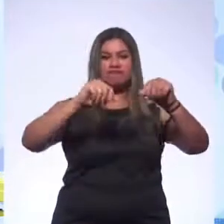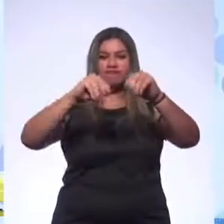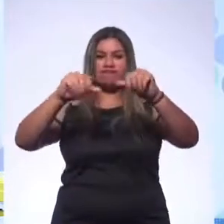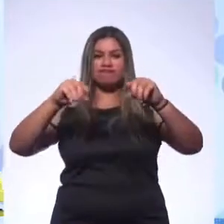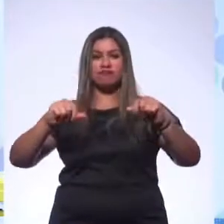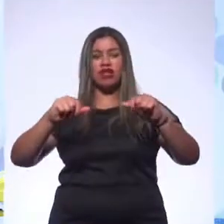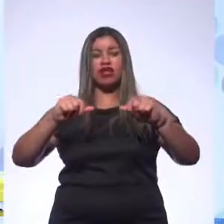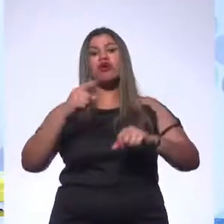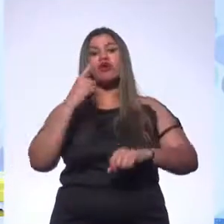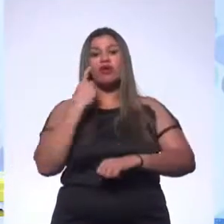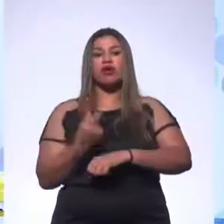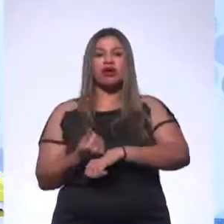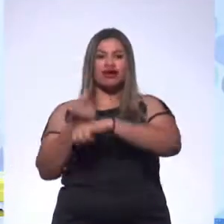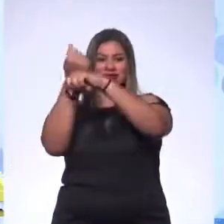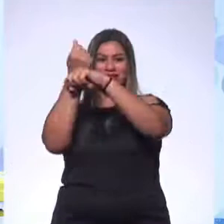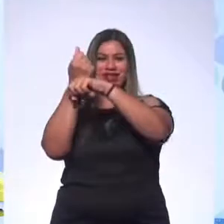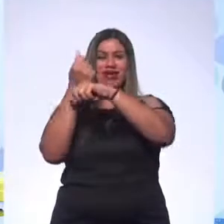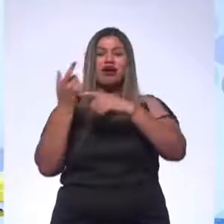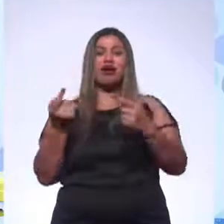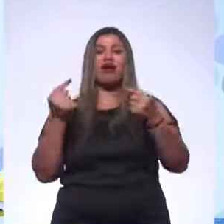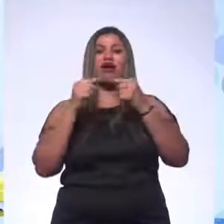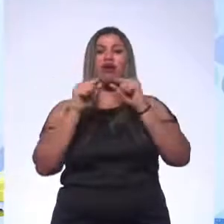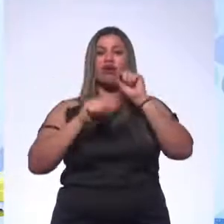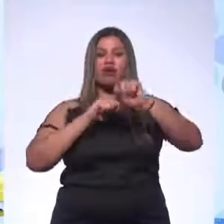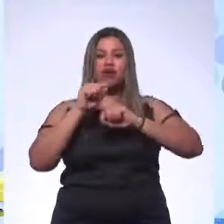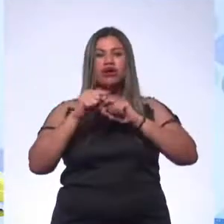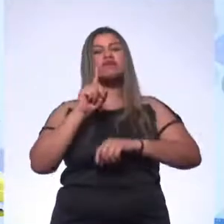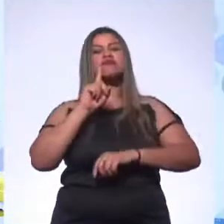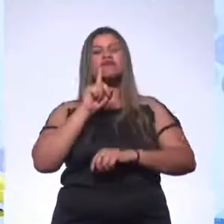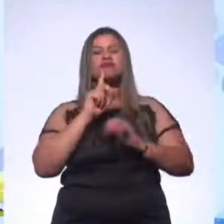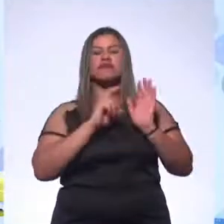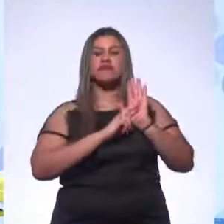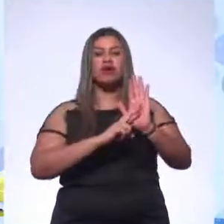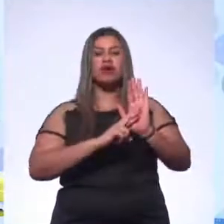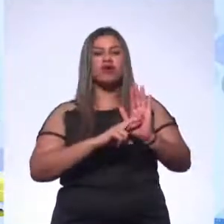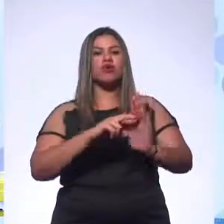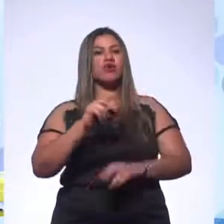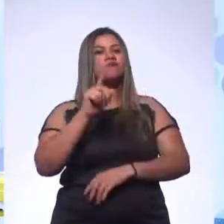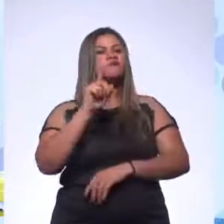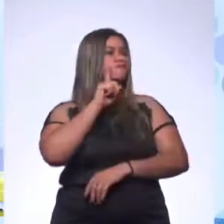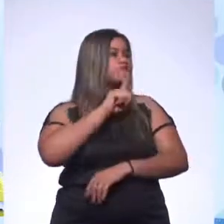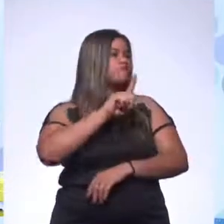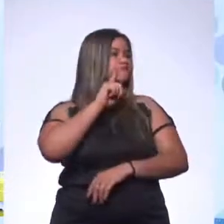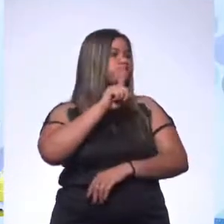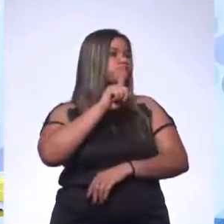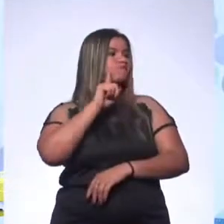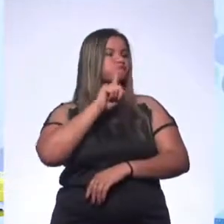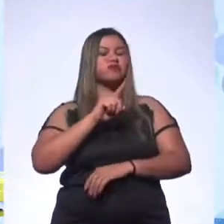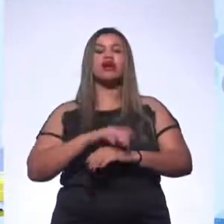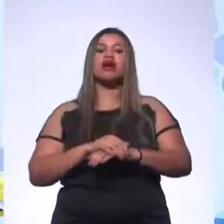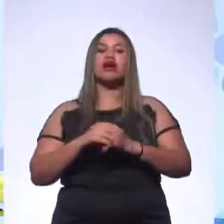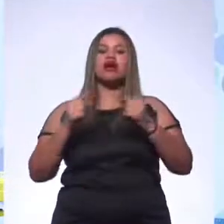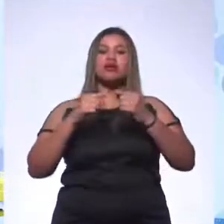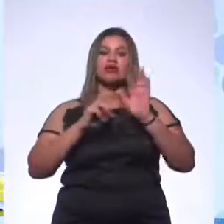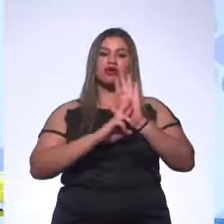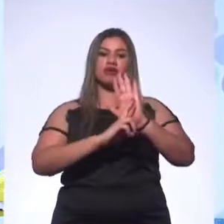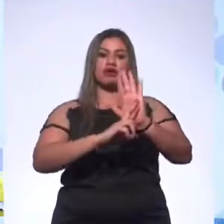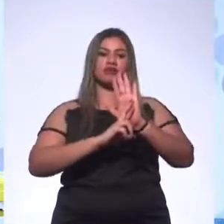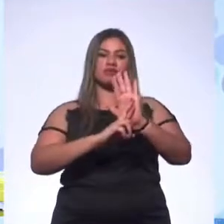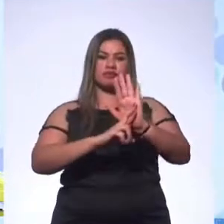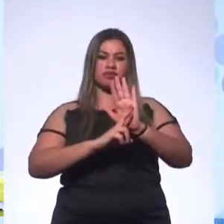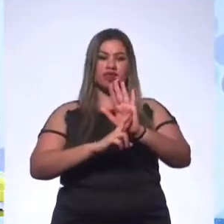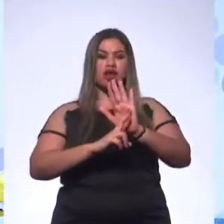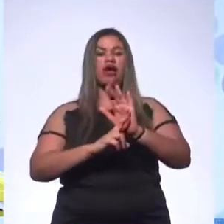o capitalismo, aí representado pelos Estados Unidos, e o comunismo, representado pela União